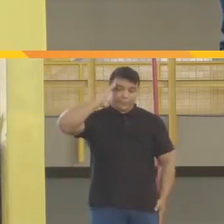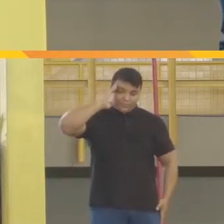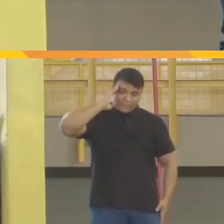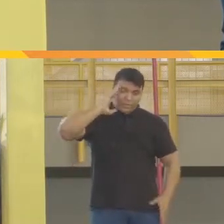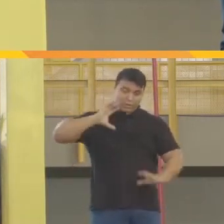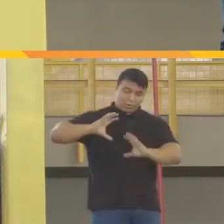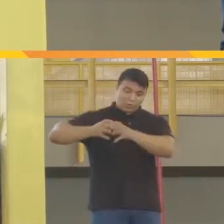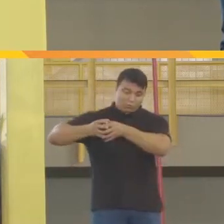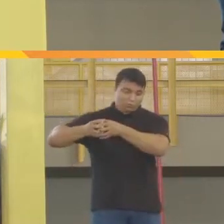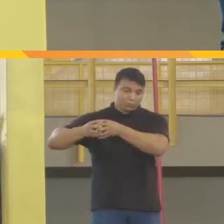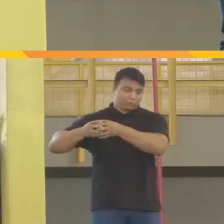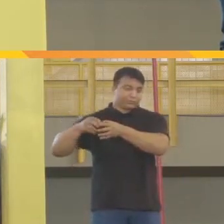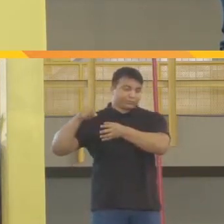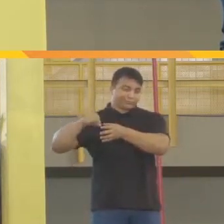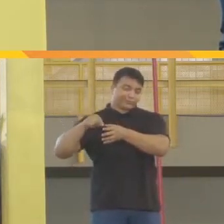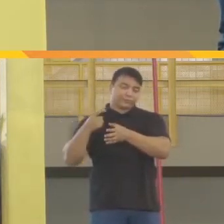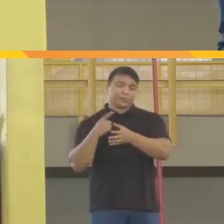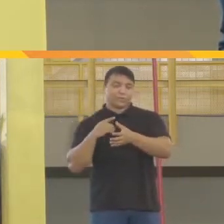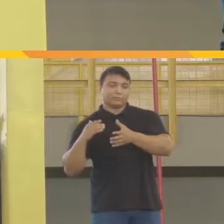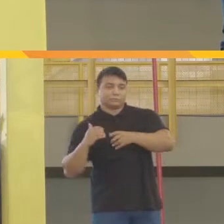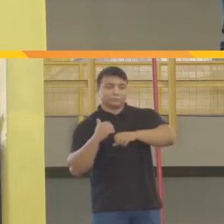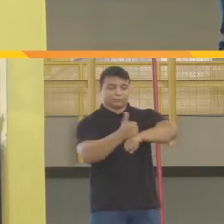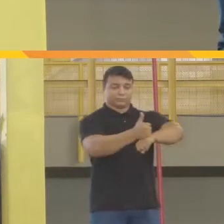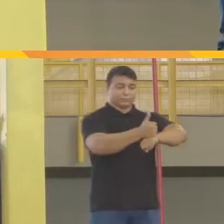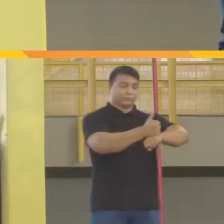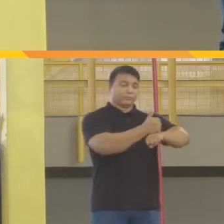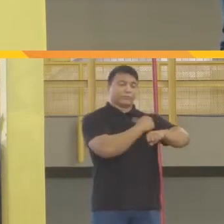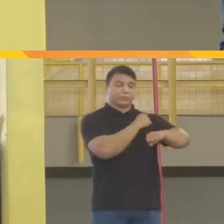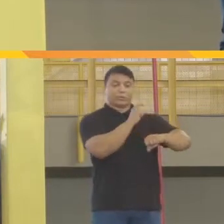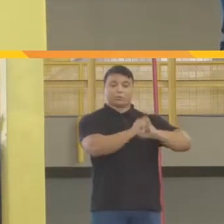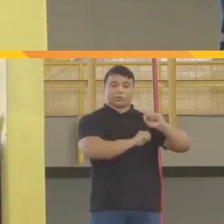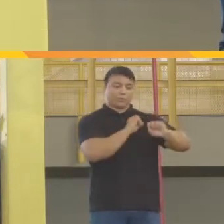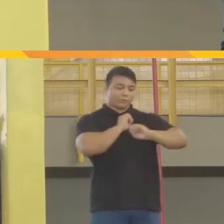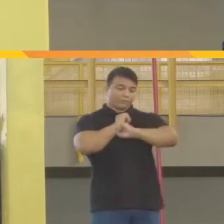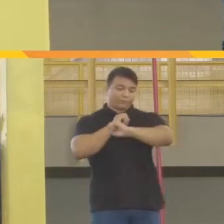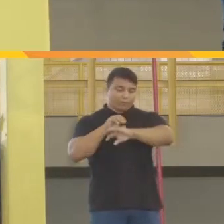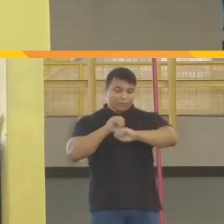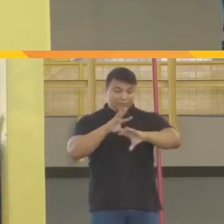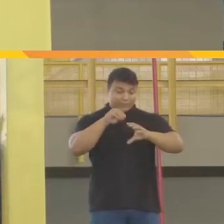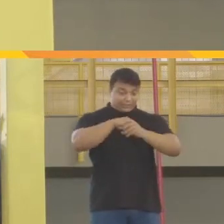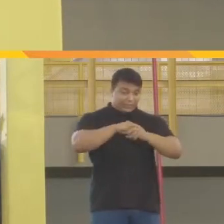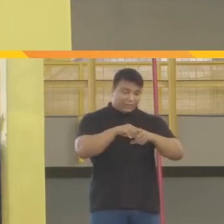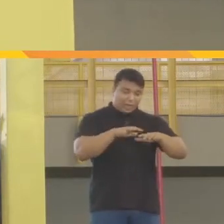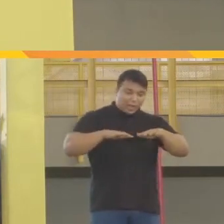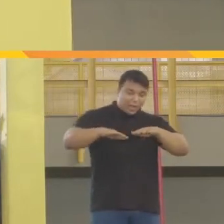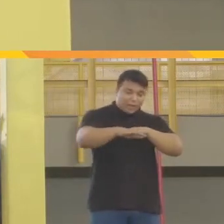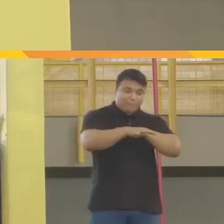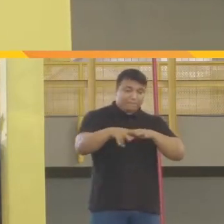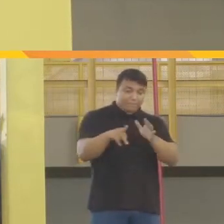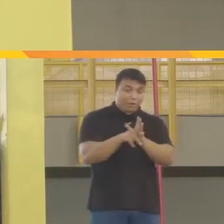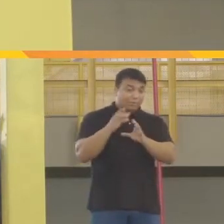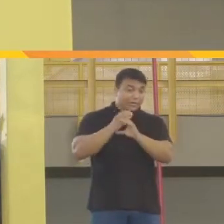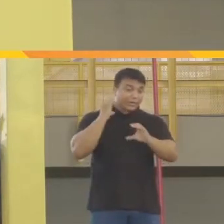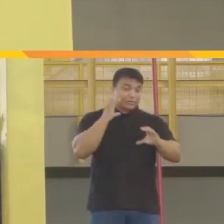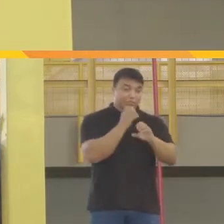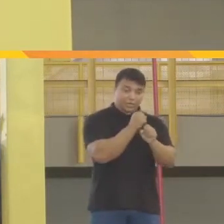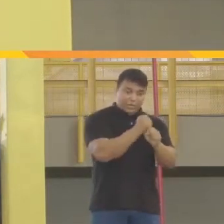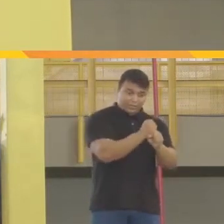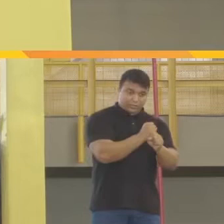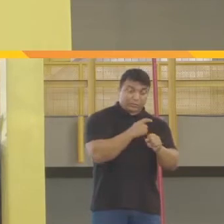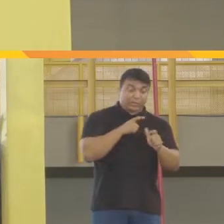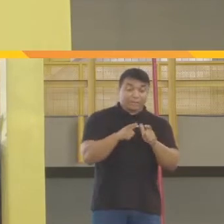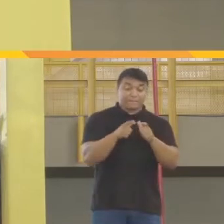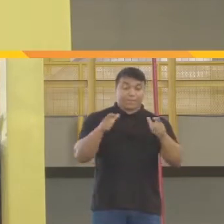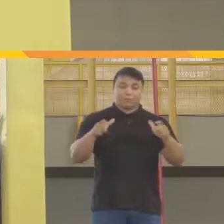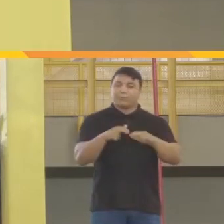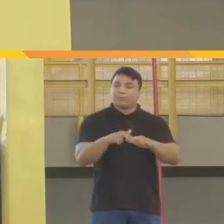militares. Esses militares, eles recebiam uma formação dentro dessa área das engenharias. Então a maioria, é